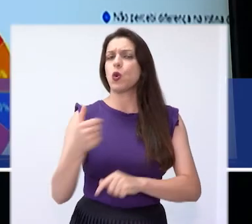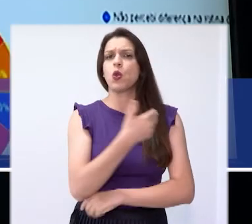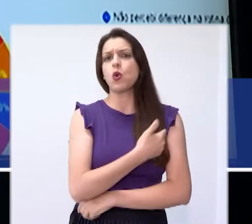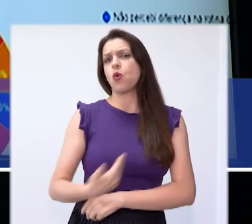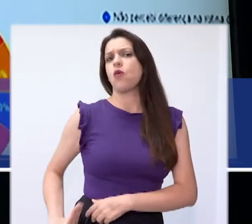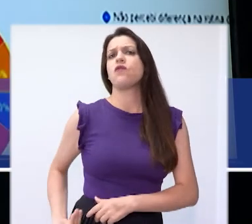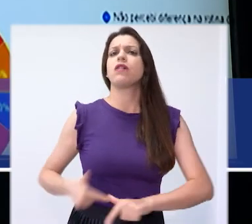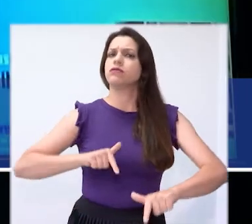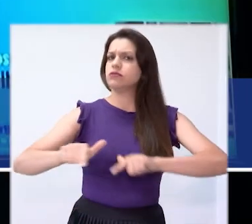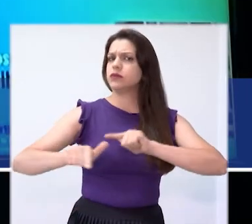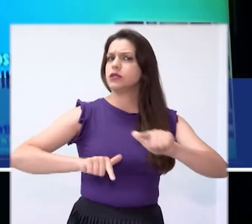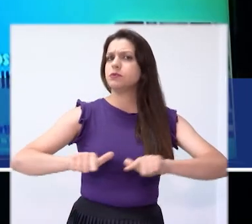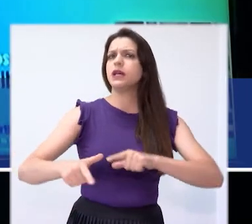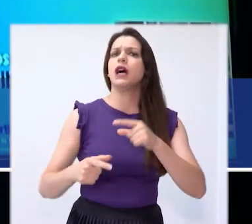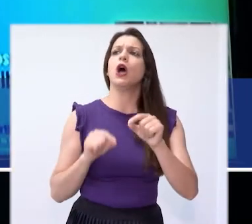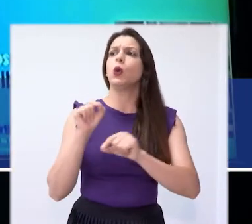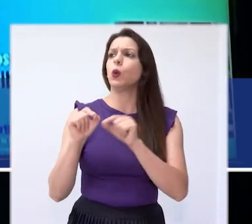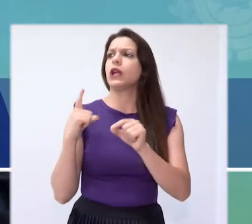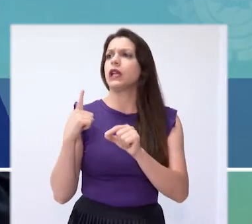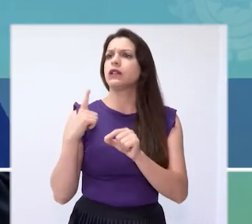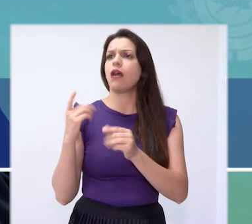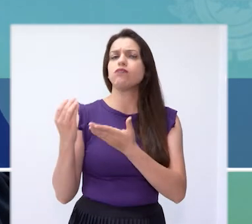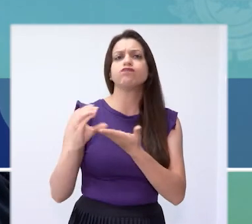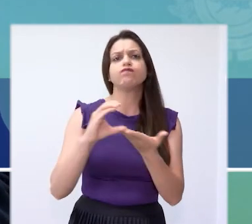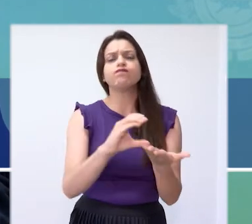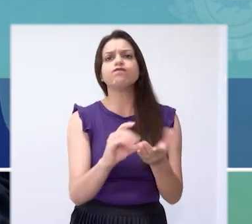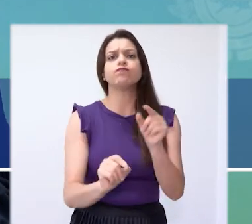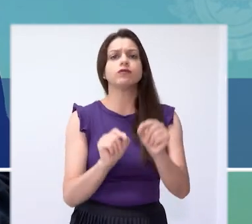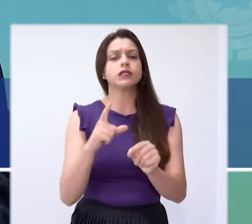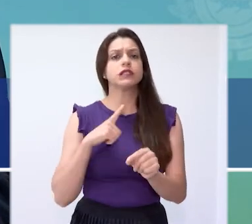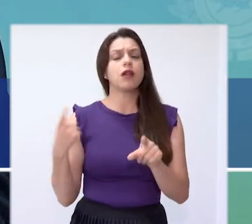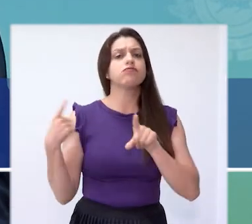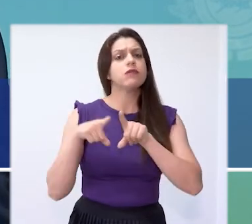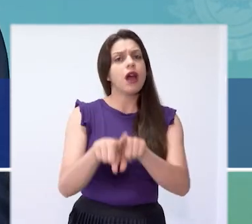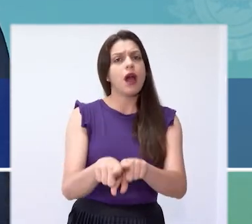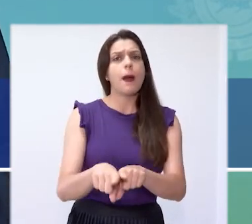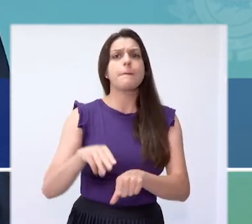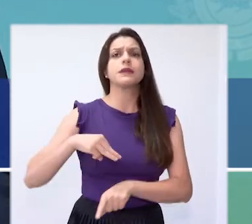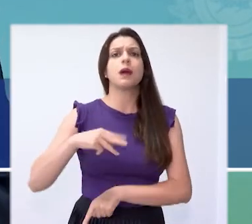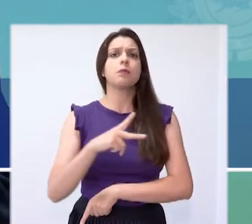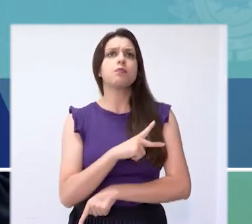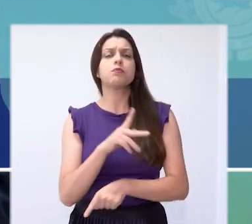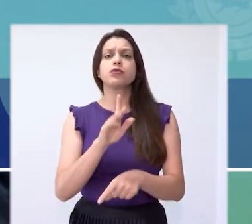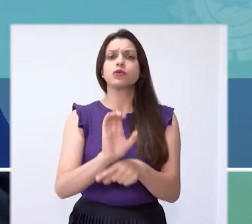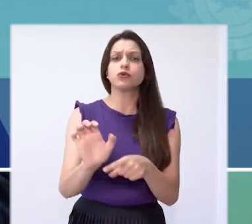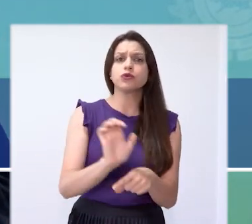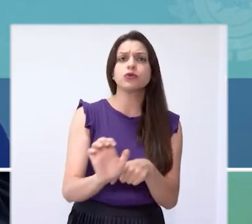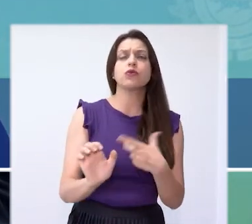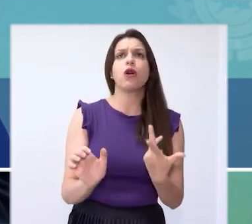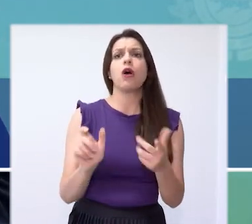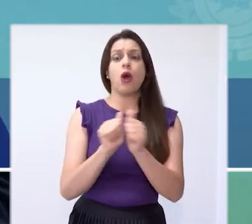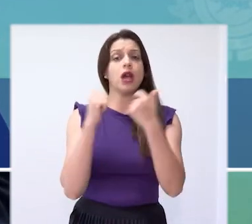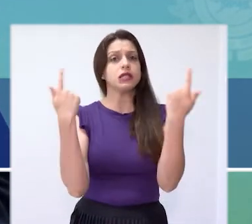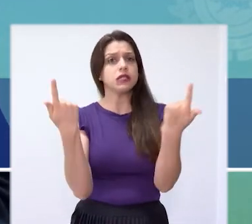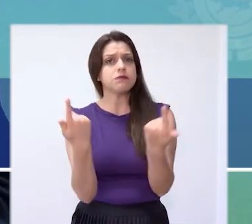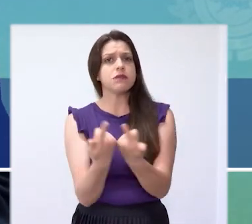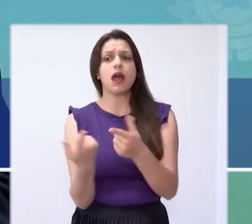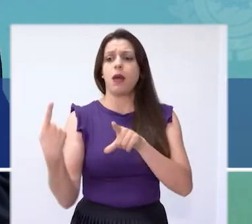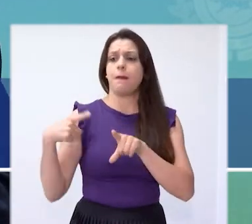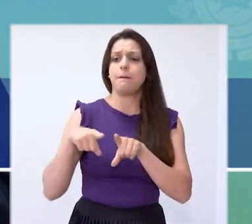tem realizado, o que está sendo aplicado, o que nós estamos fazendo, parceria entre os poderes, Ministério Público